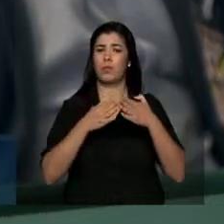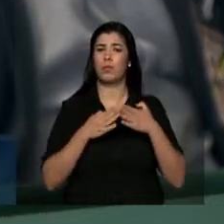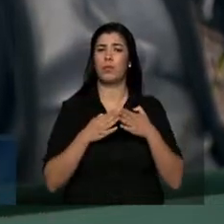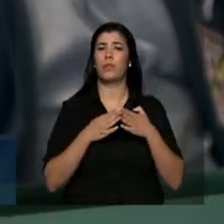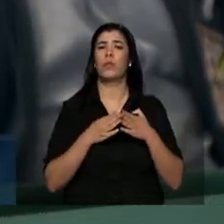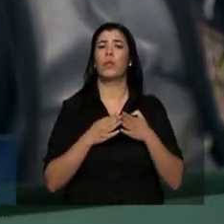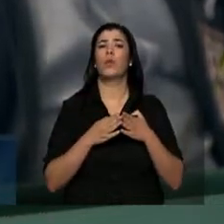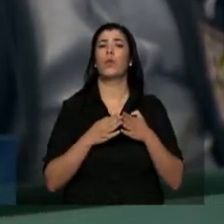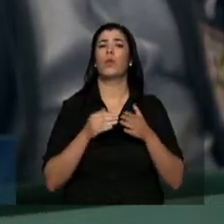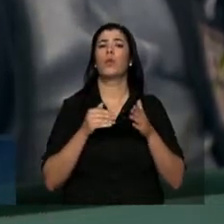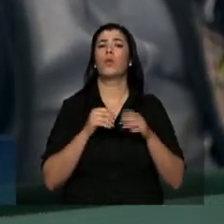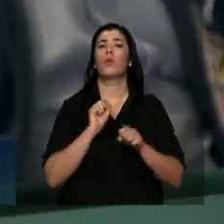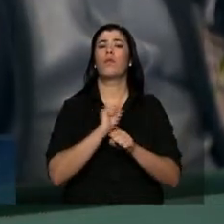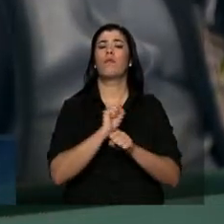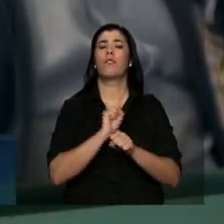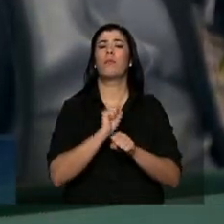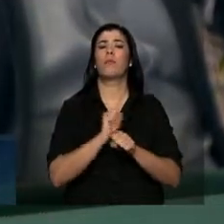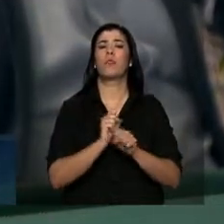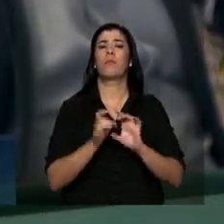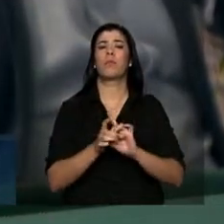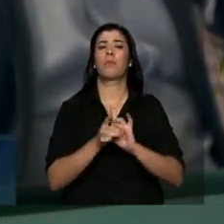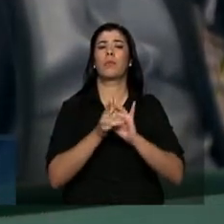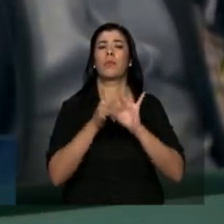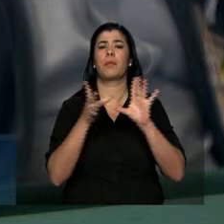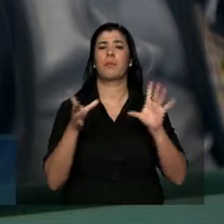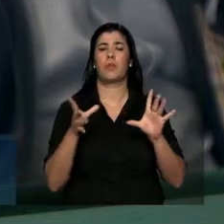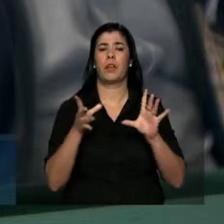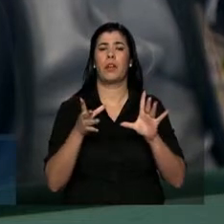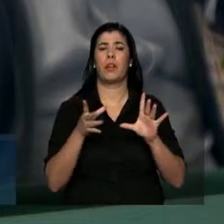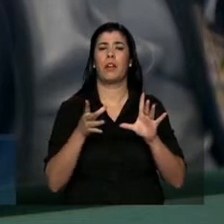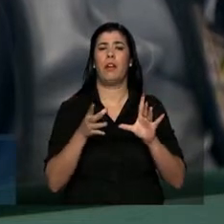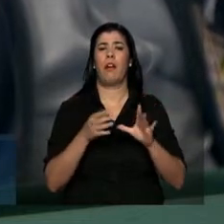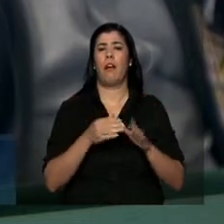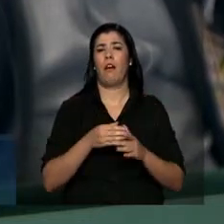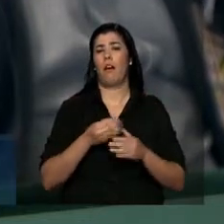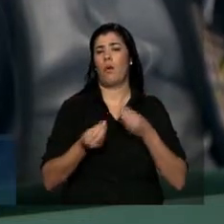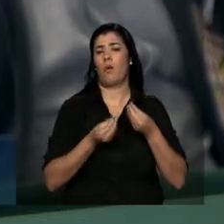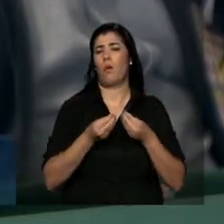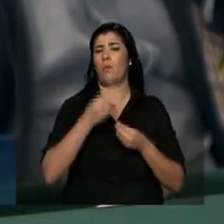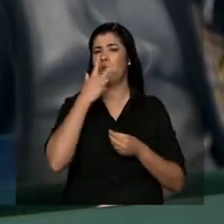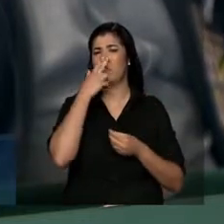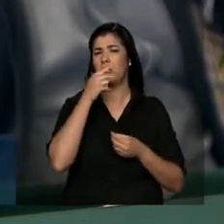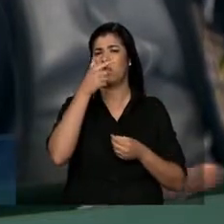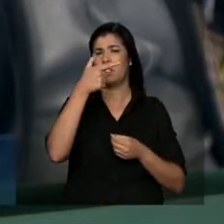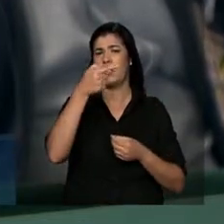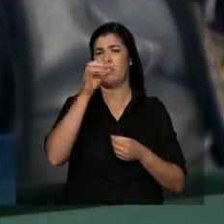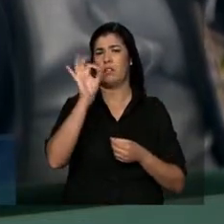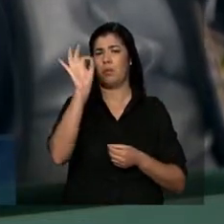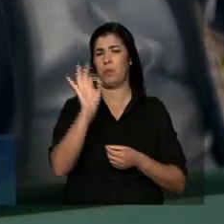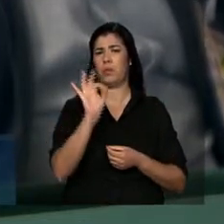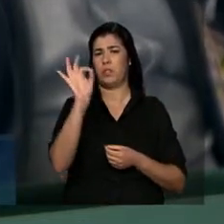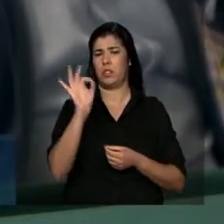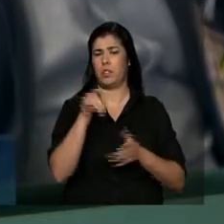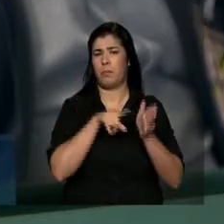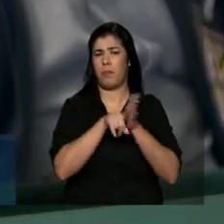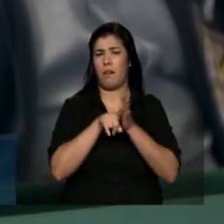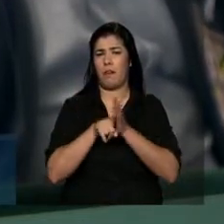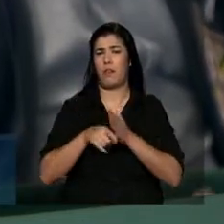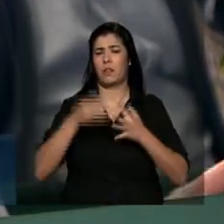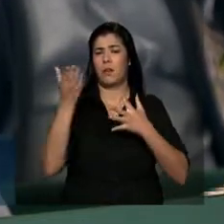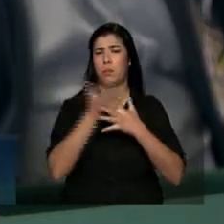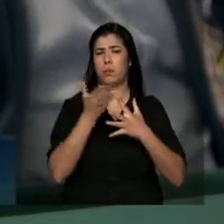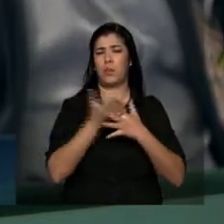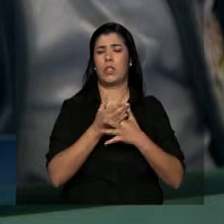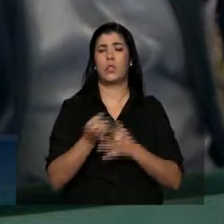tempo de liberação de alguns processos. A senhora falou que esse tempo reduziria em 70% para análise de processos. Eu queria saber